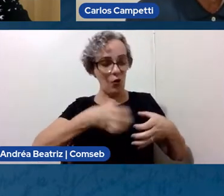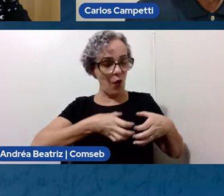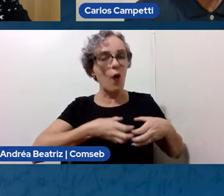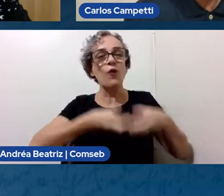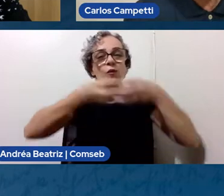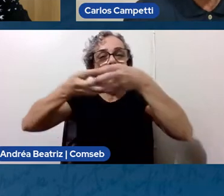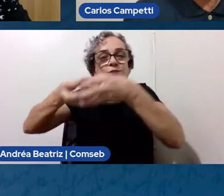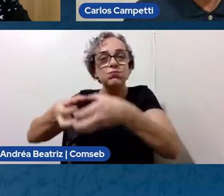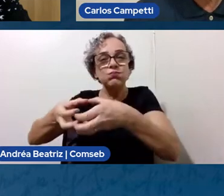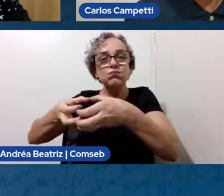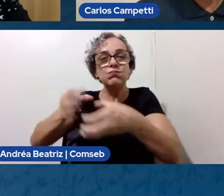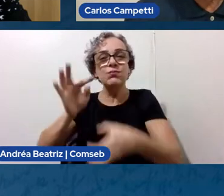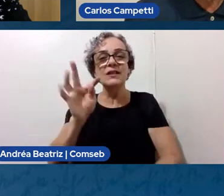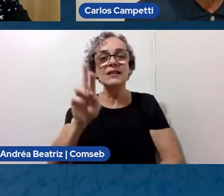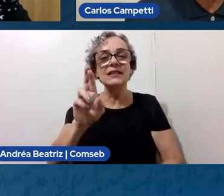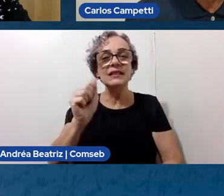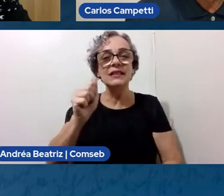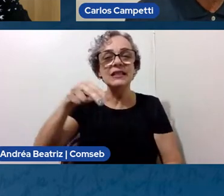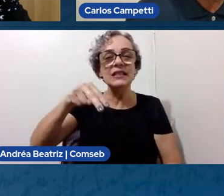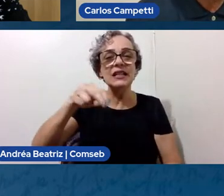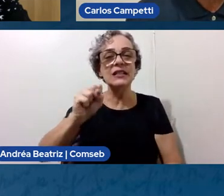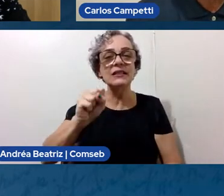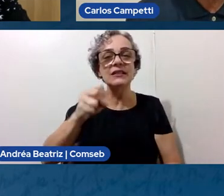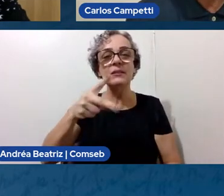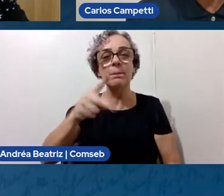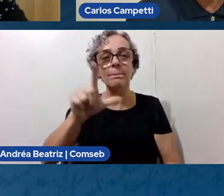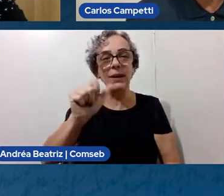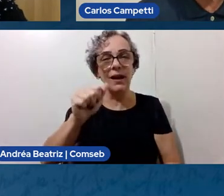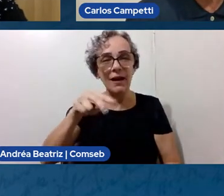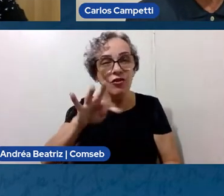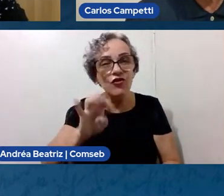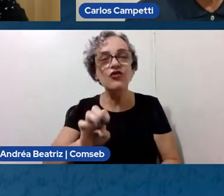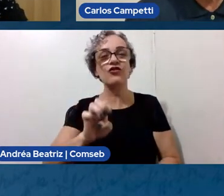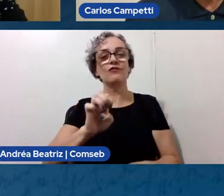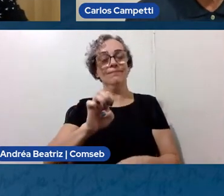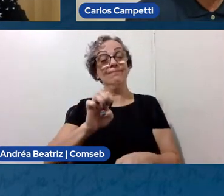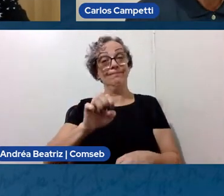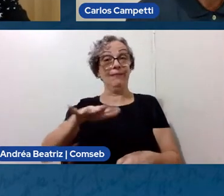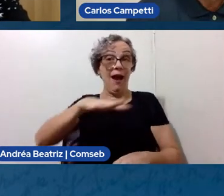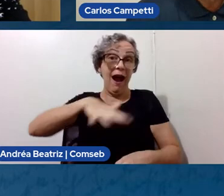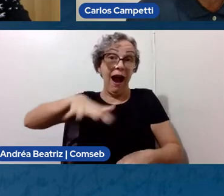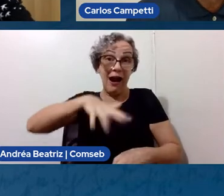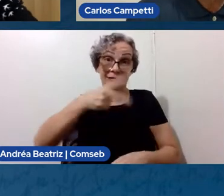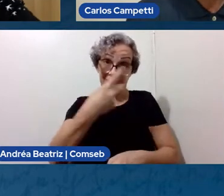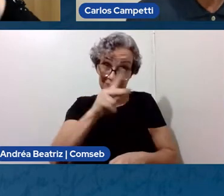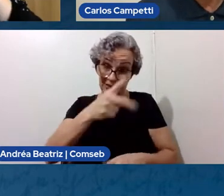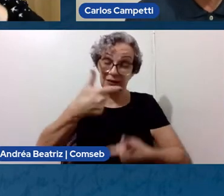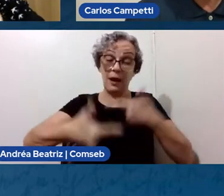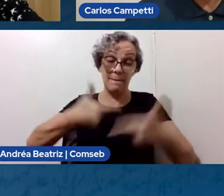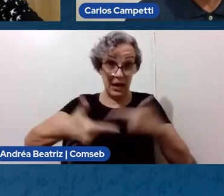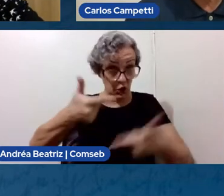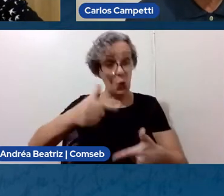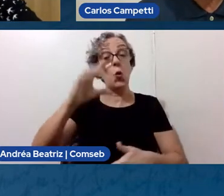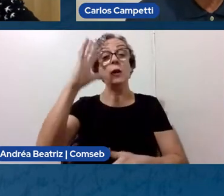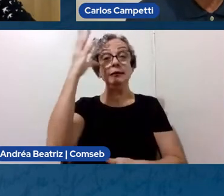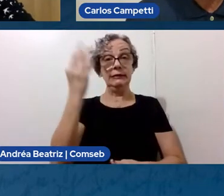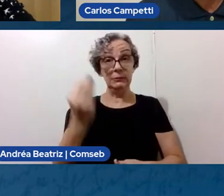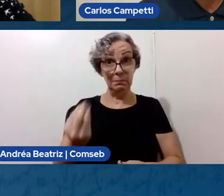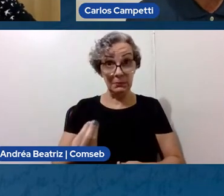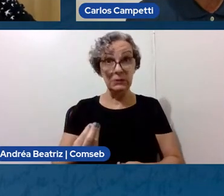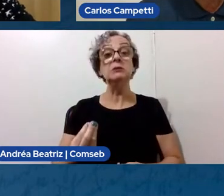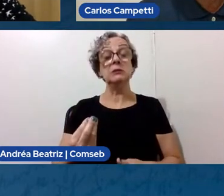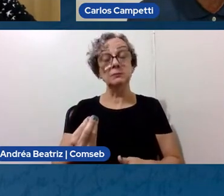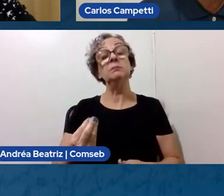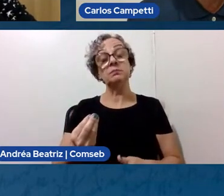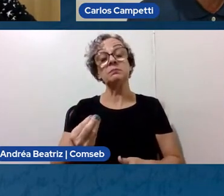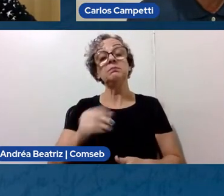órgãos. Correto. Presta um serviço muito interessante nesse campo. É trabalhador espírita, dedicadíssimo, participa de